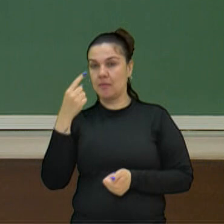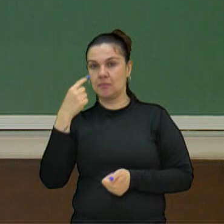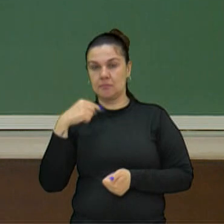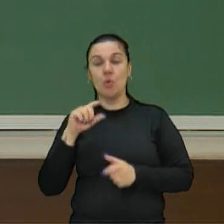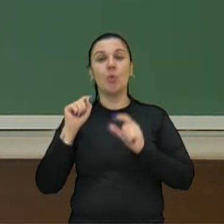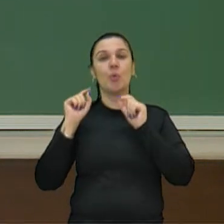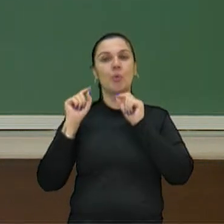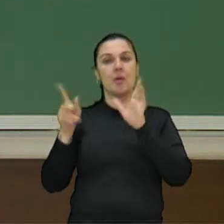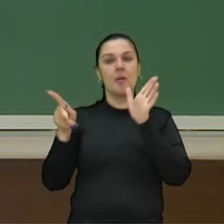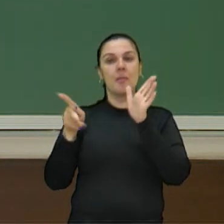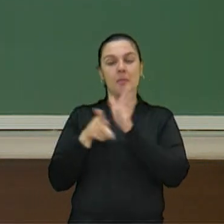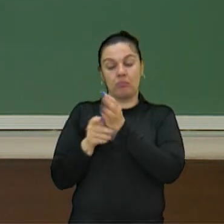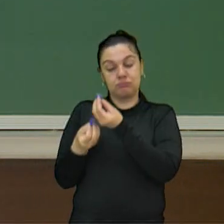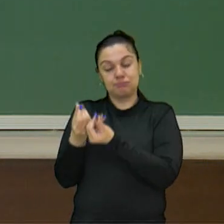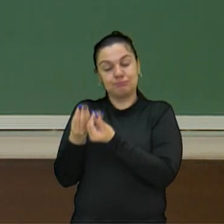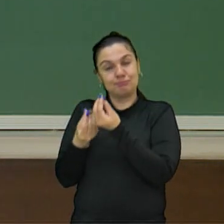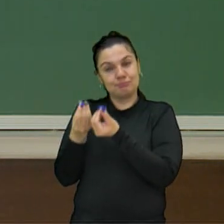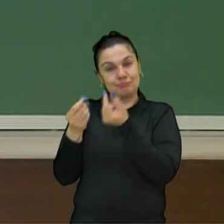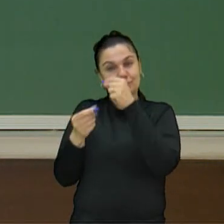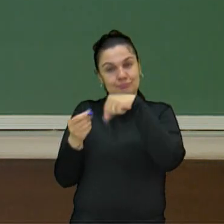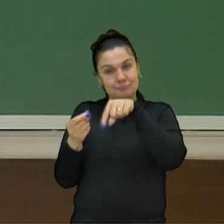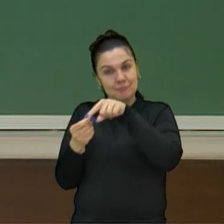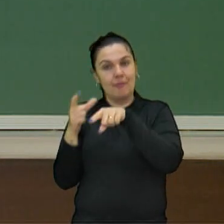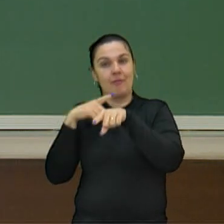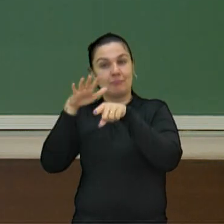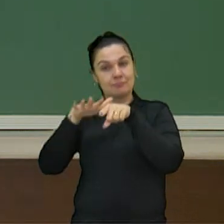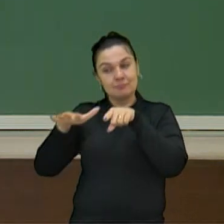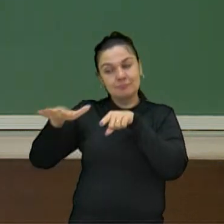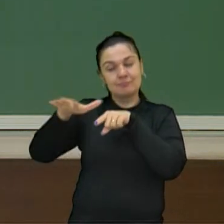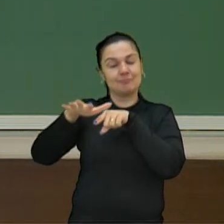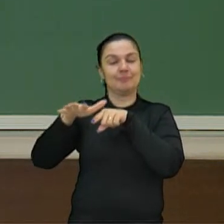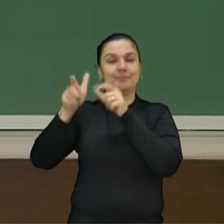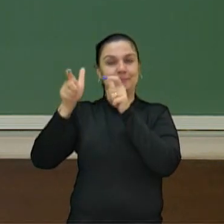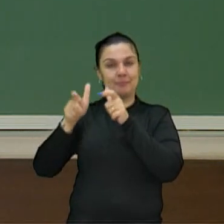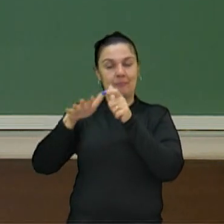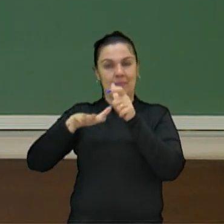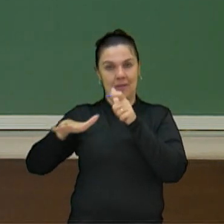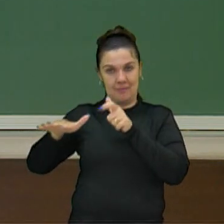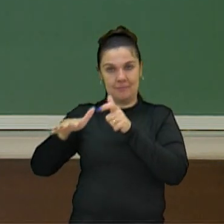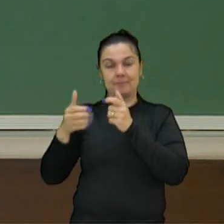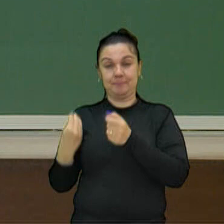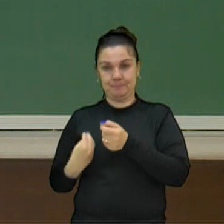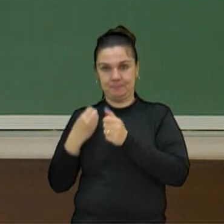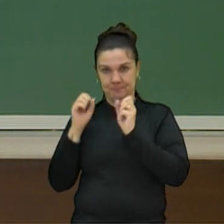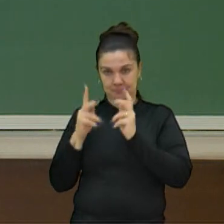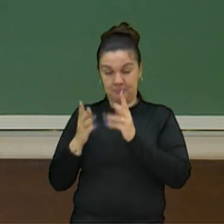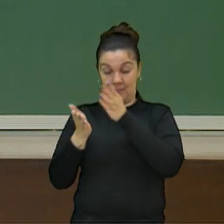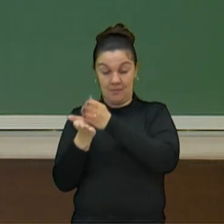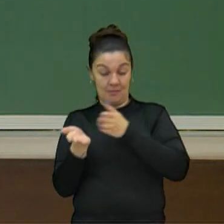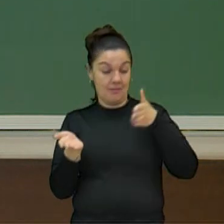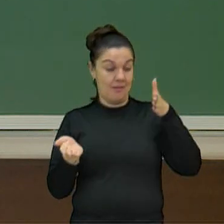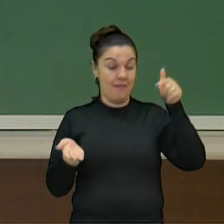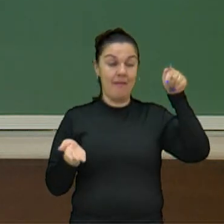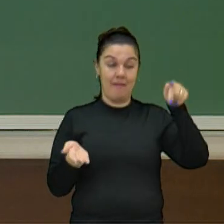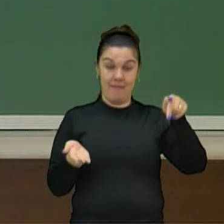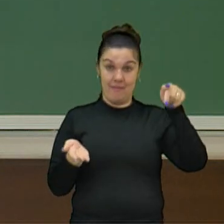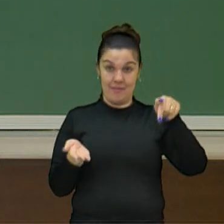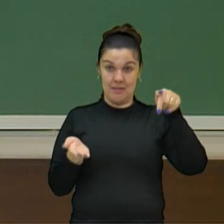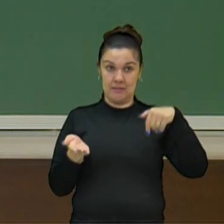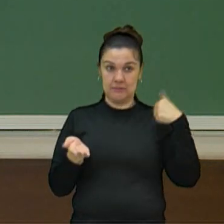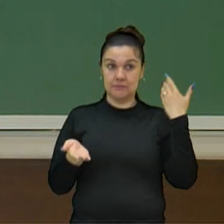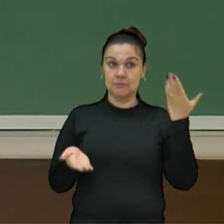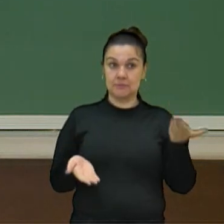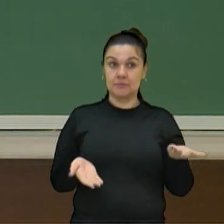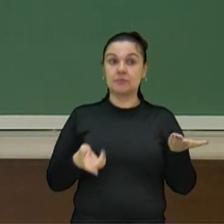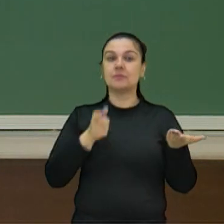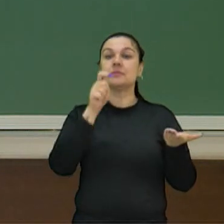alimentava então? Fazia fermentação com as coisas que estavam disponíveis para ele naquela água, naquele mar que ele vivia, tá? Já essa